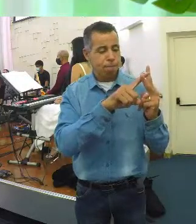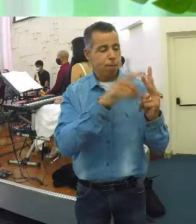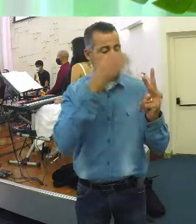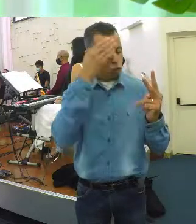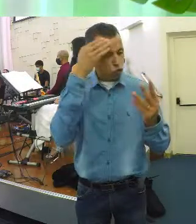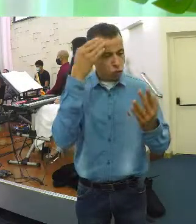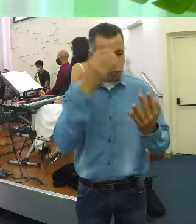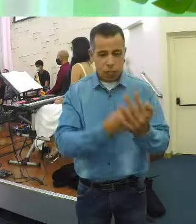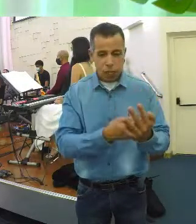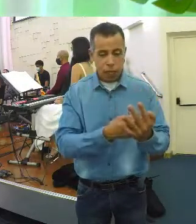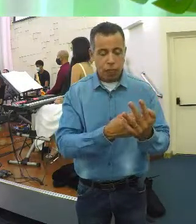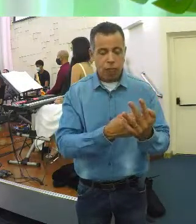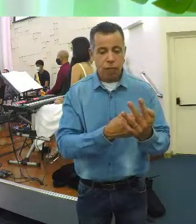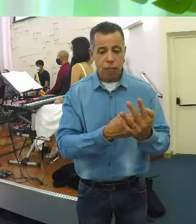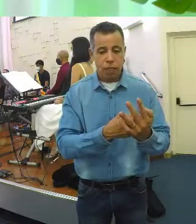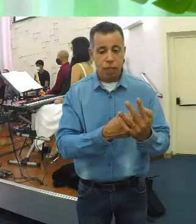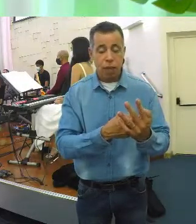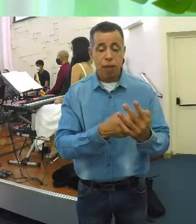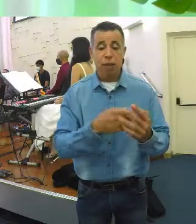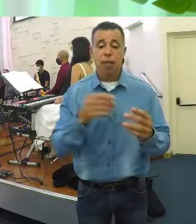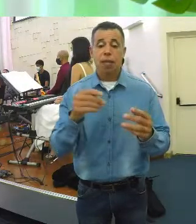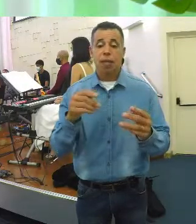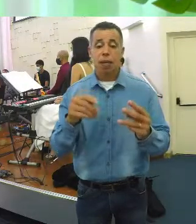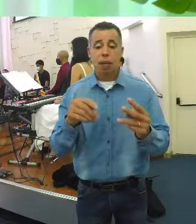que os gentios se alegraram,